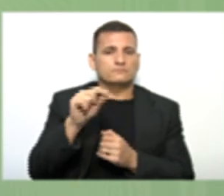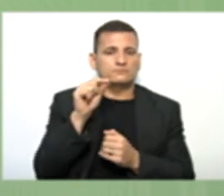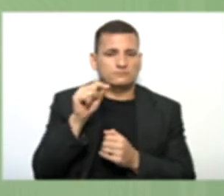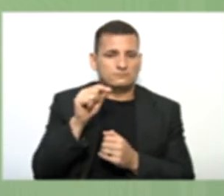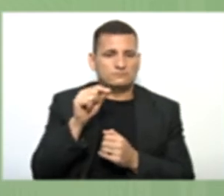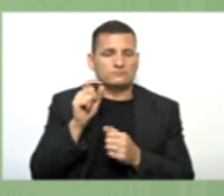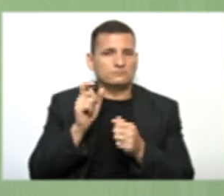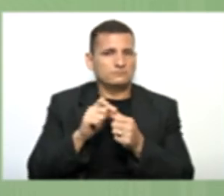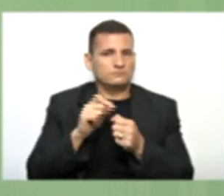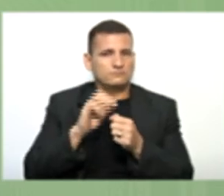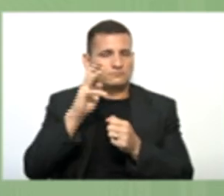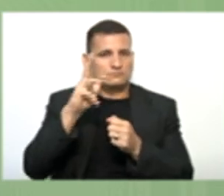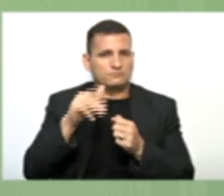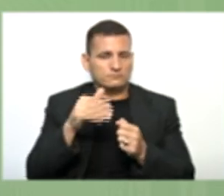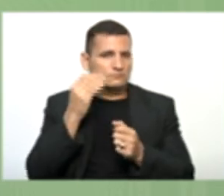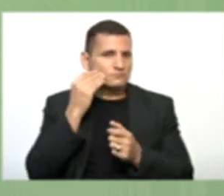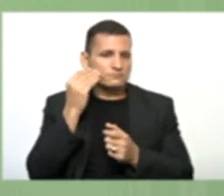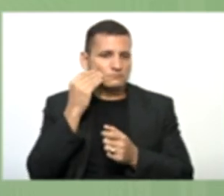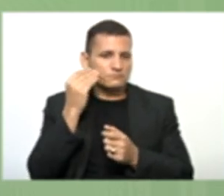toda essa verificação aqui.